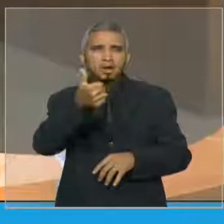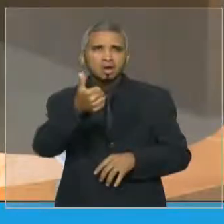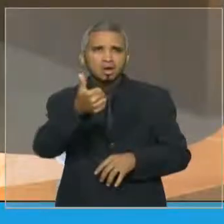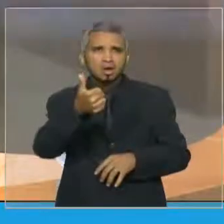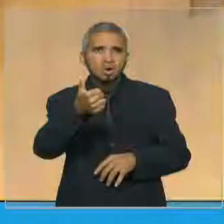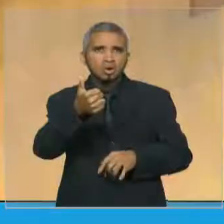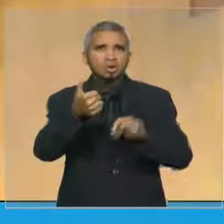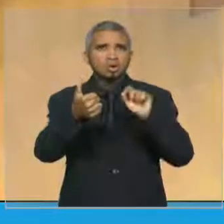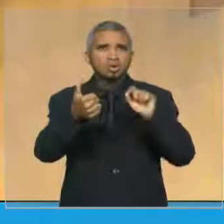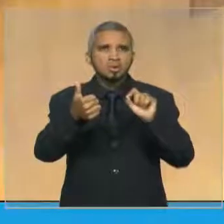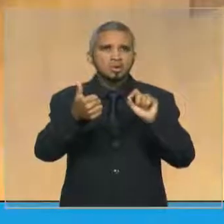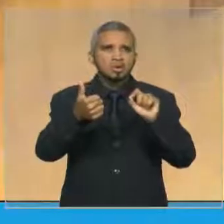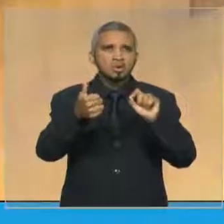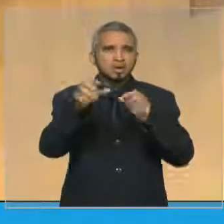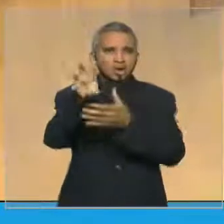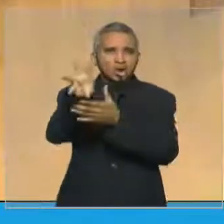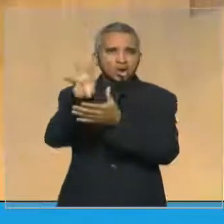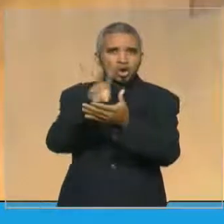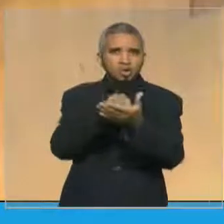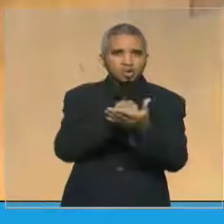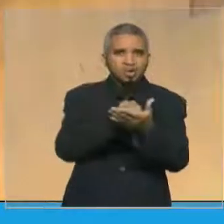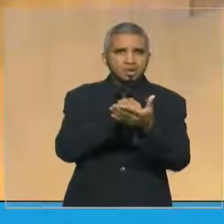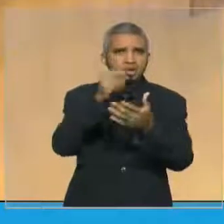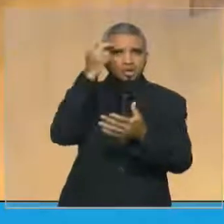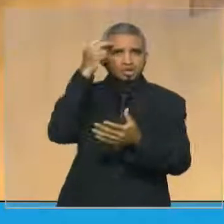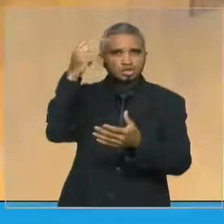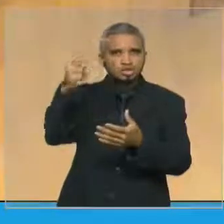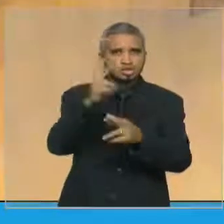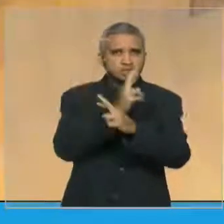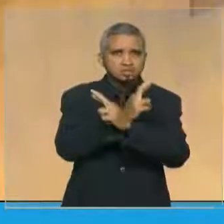no site da Receita Federal como a sua história.